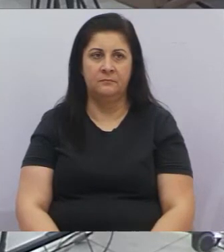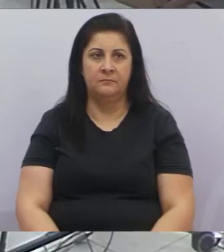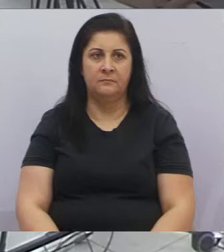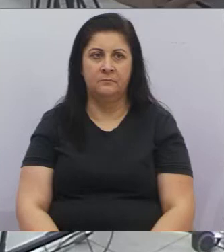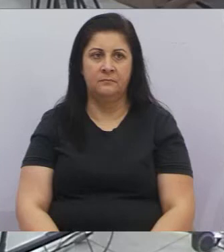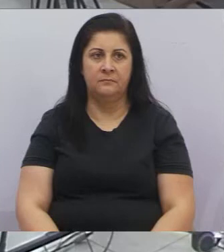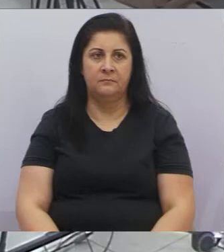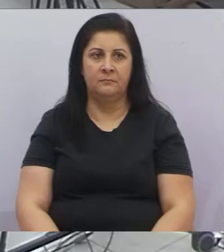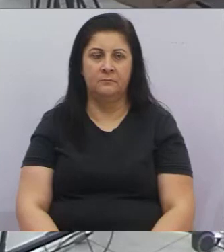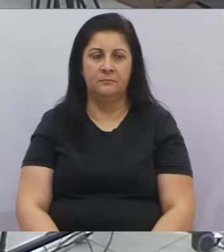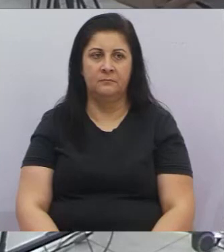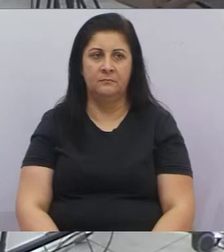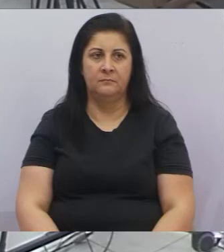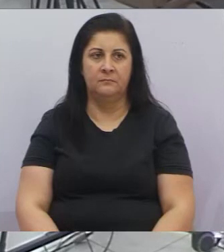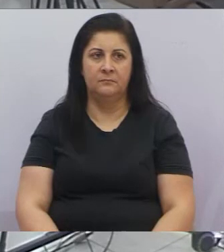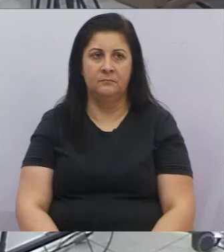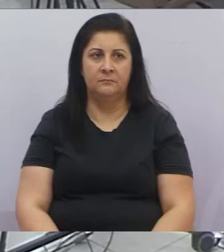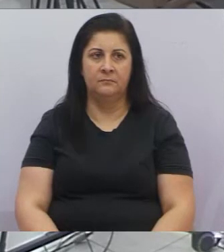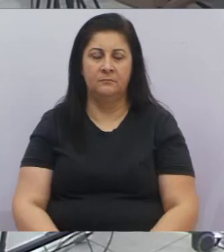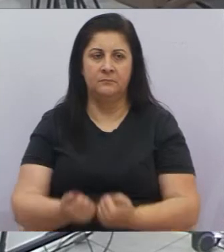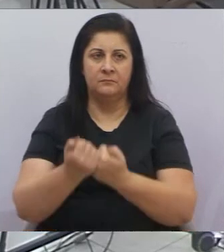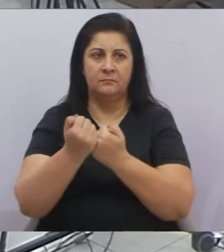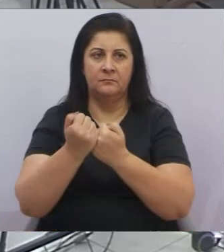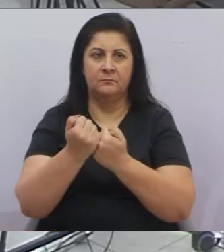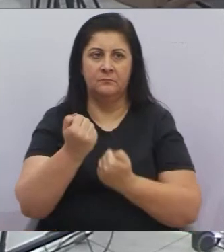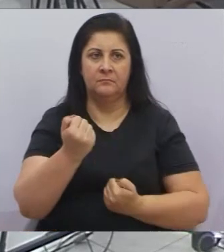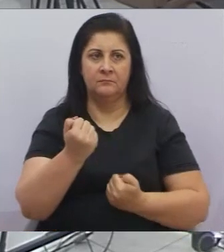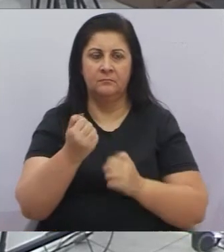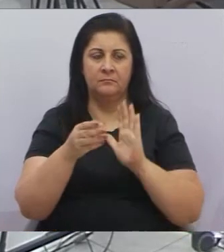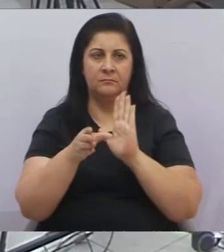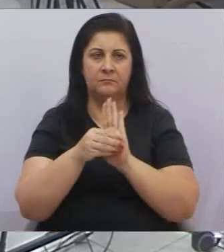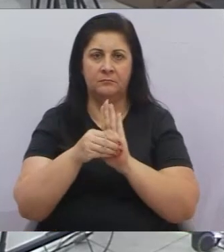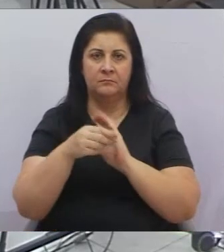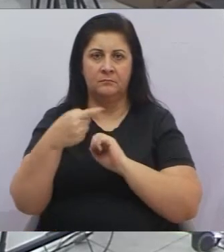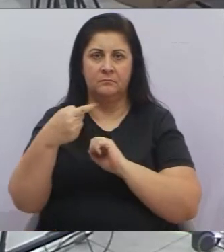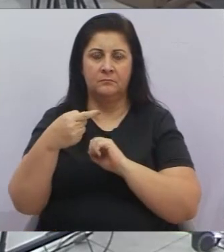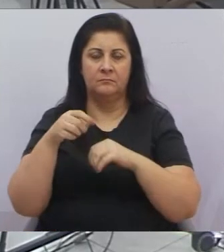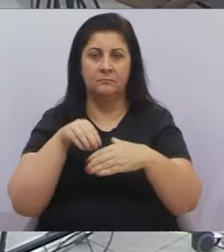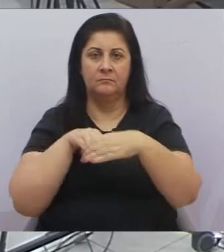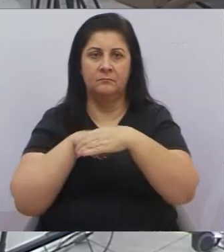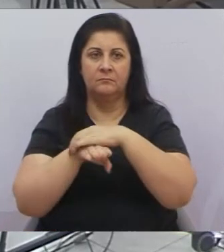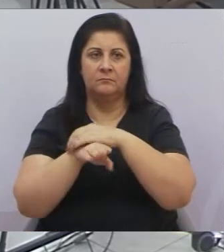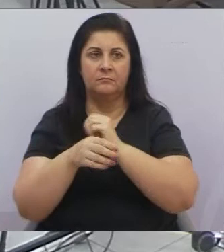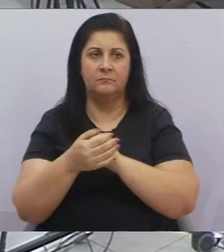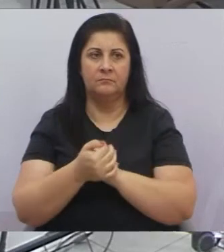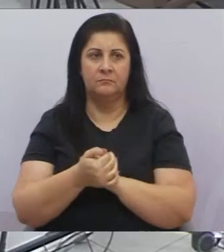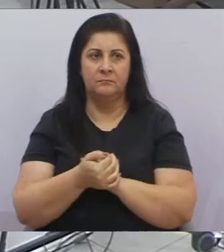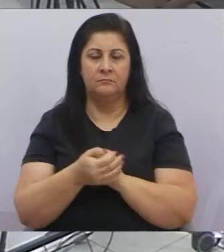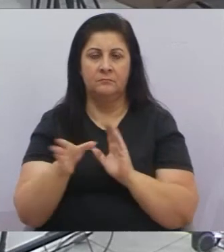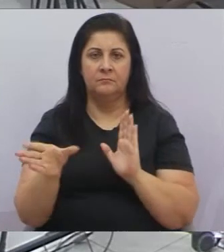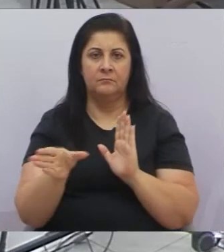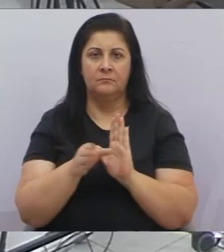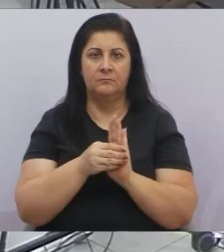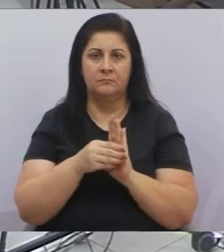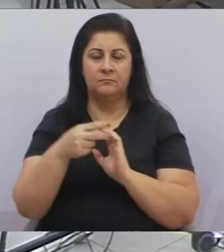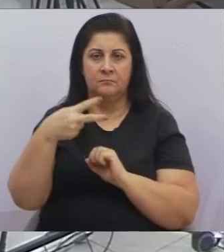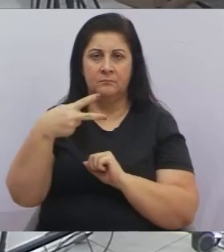A subemenda número 1, a emenda 1 foi arquivada e a emenda 2 também foi arquivada